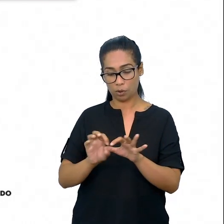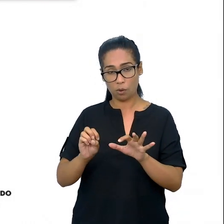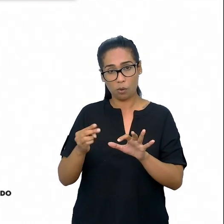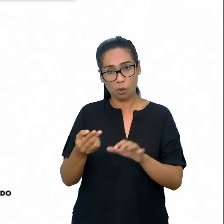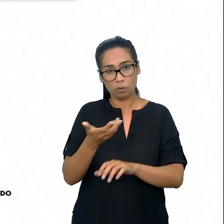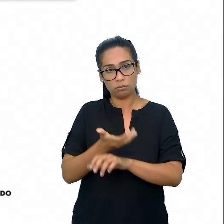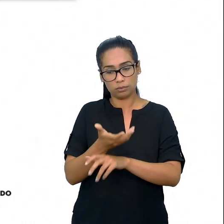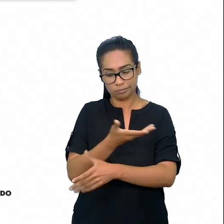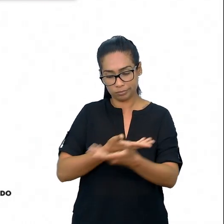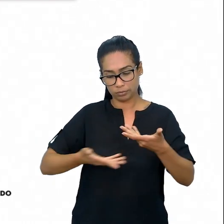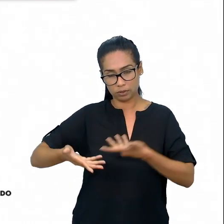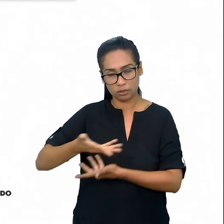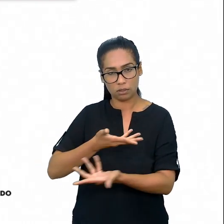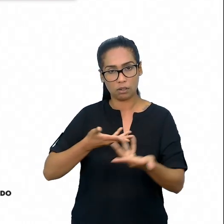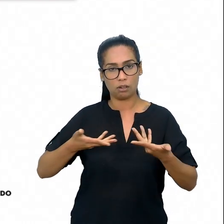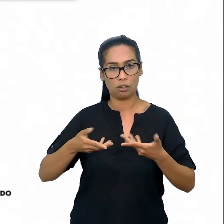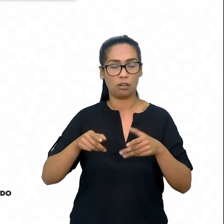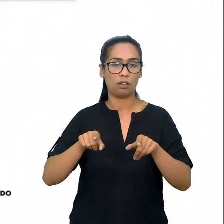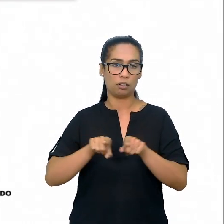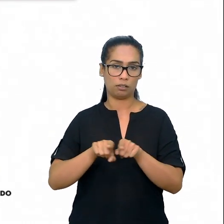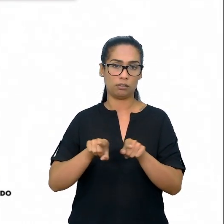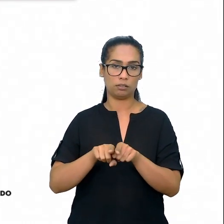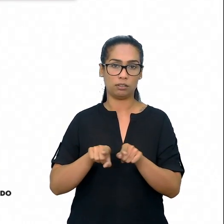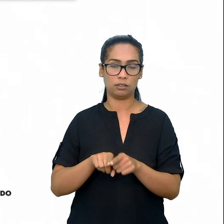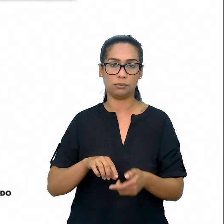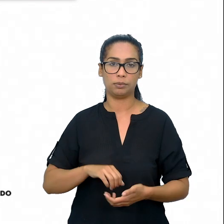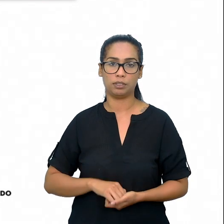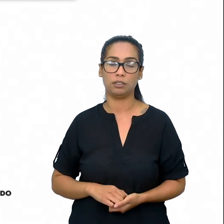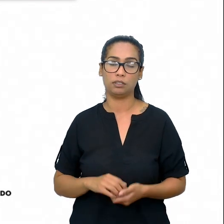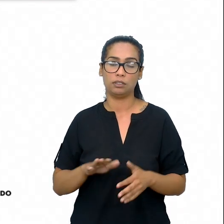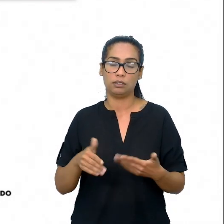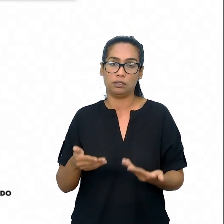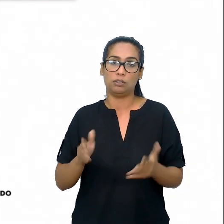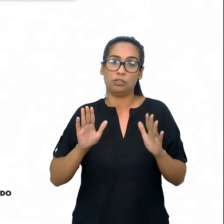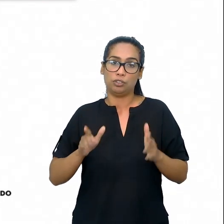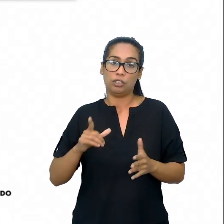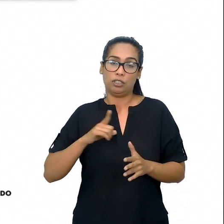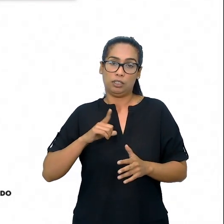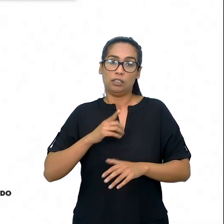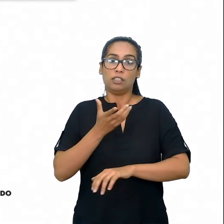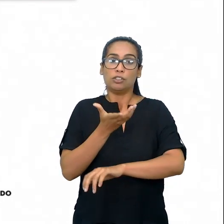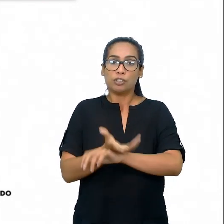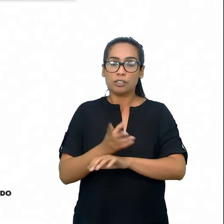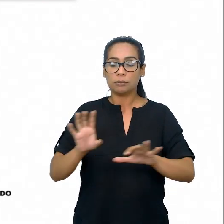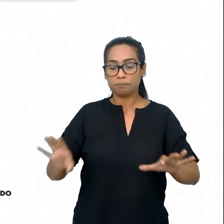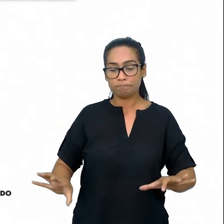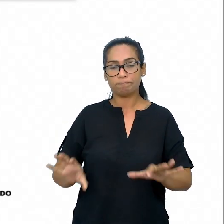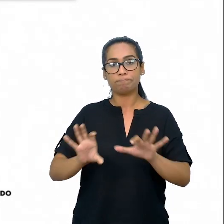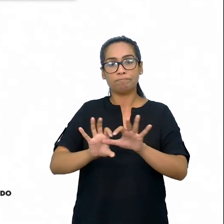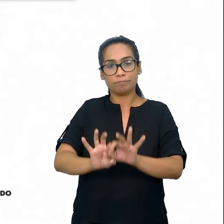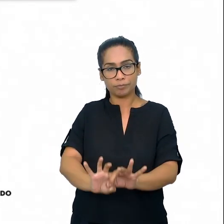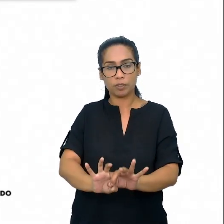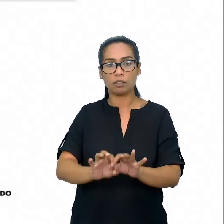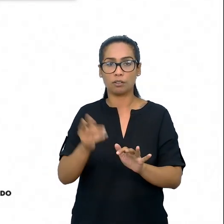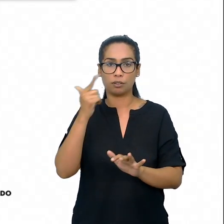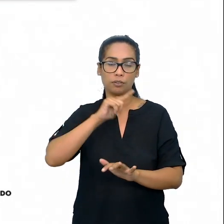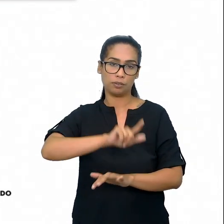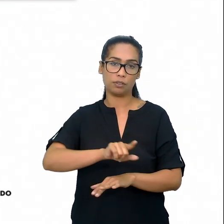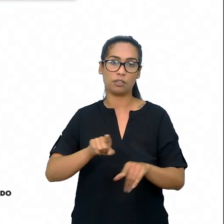materiais analisados, eles recomendam as abordagens interdisciplinares. Além disso, tais